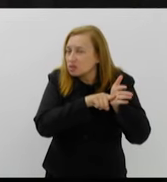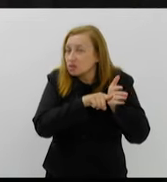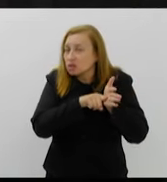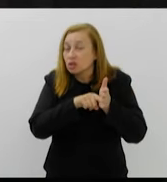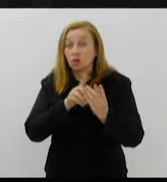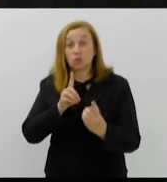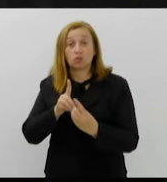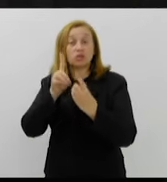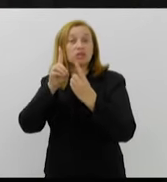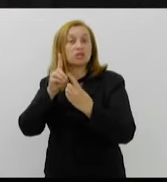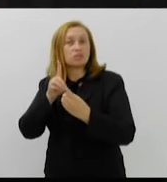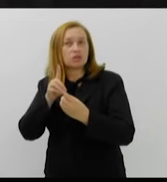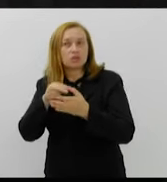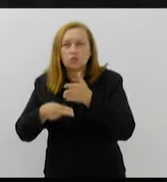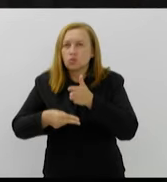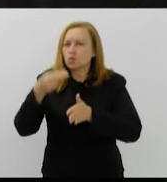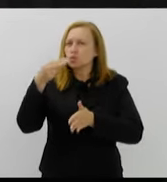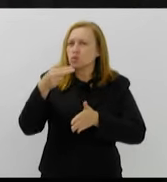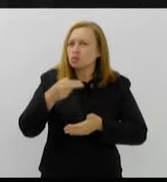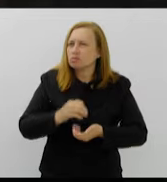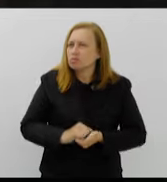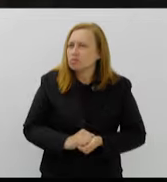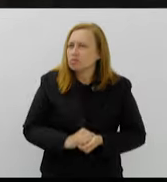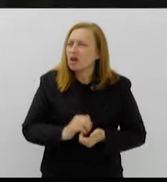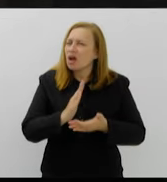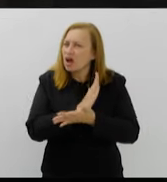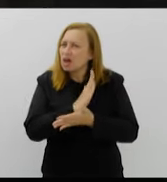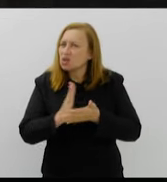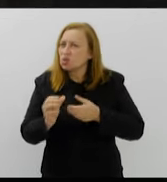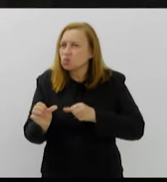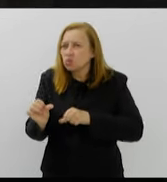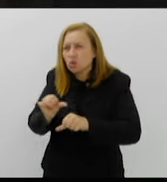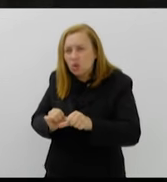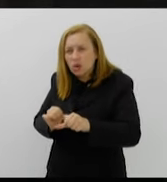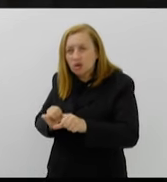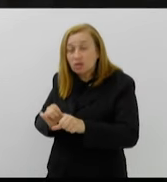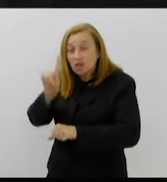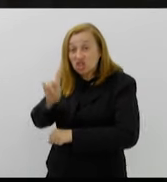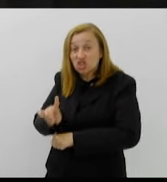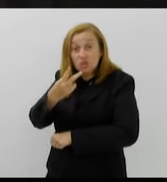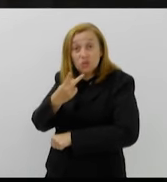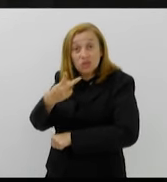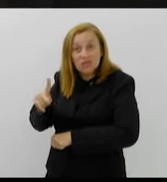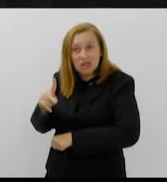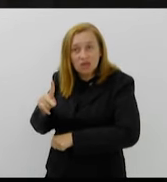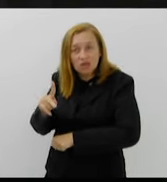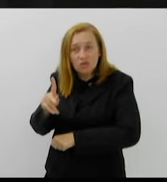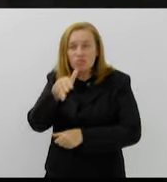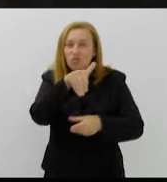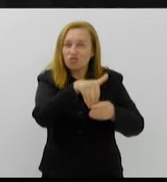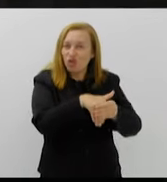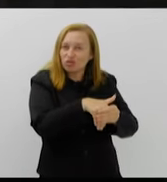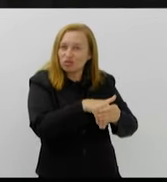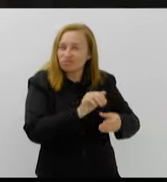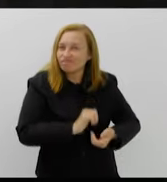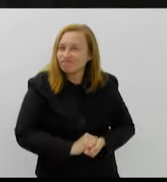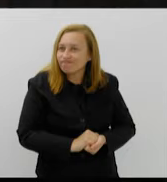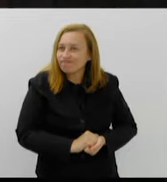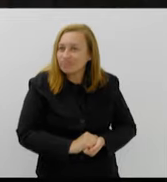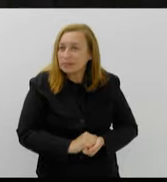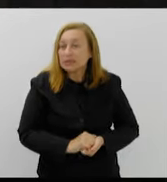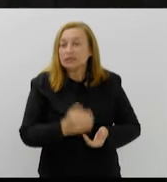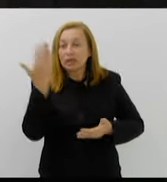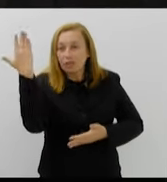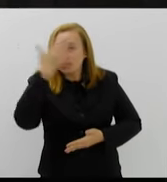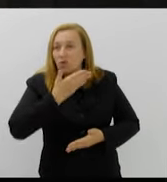consultas em cirurgias muit das vezes trocando o que é de direito seu por votos e aqui tá a